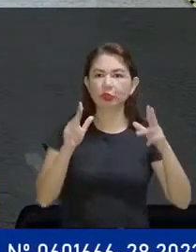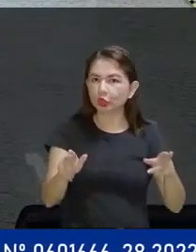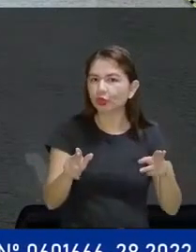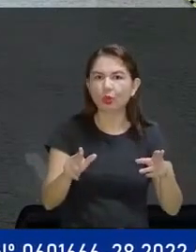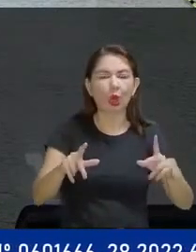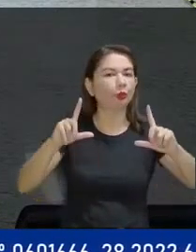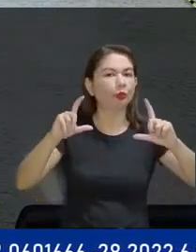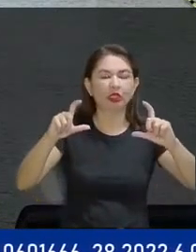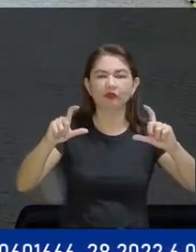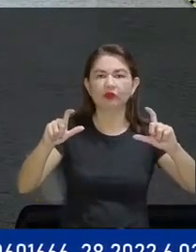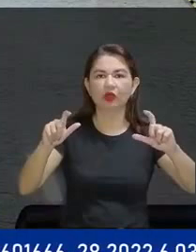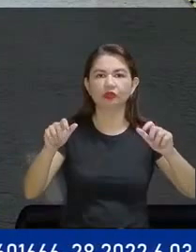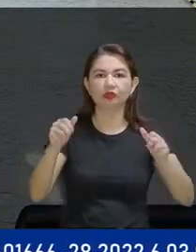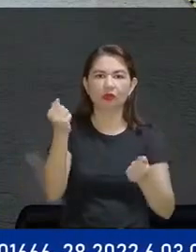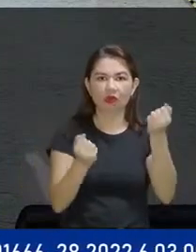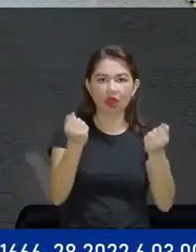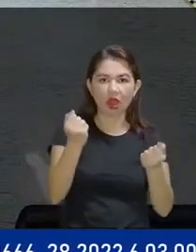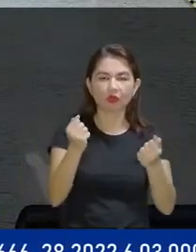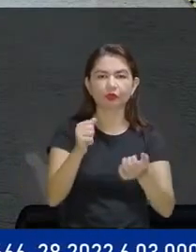FSY9B05.